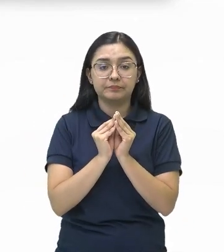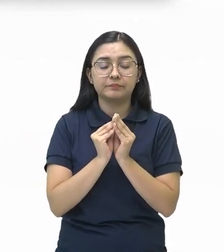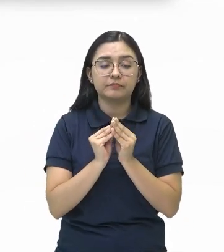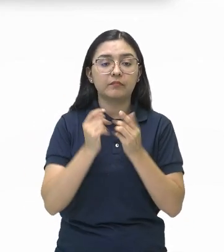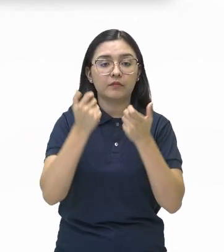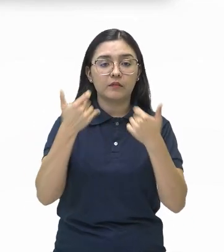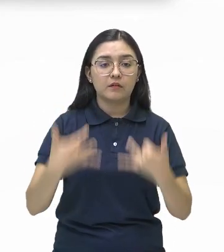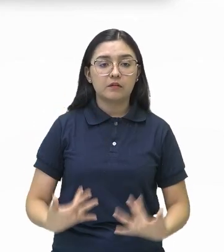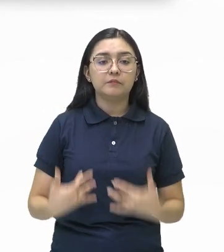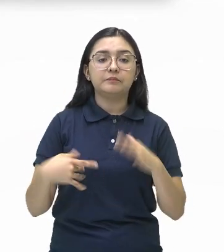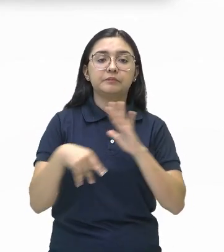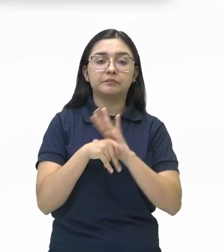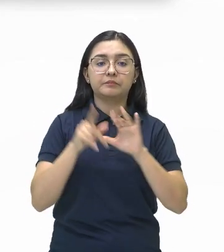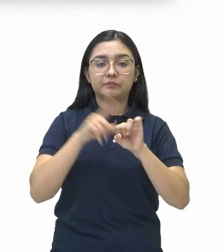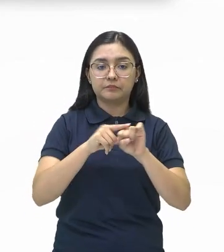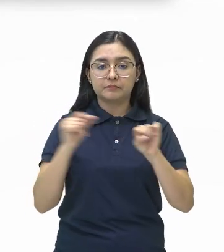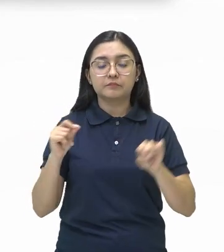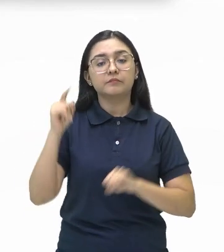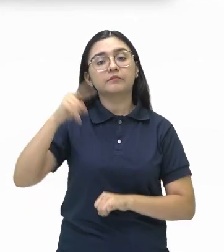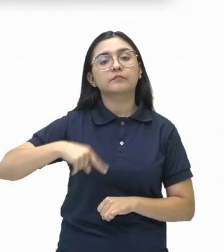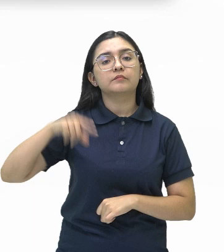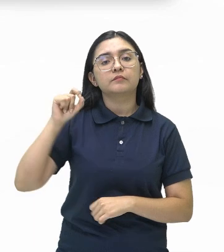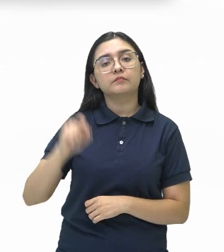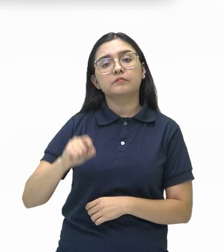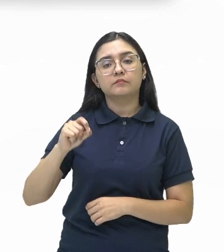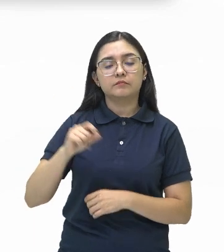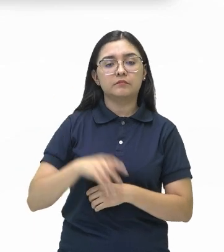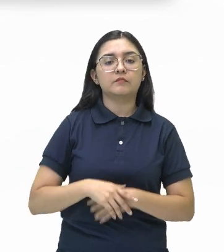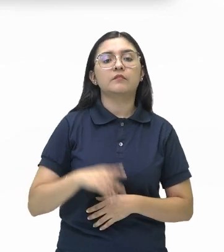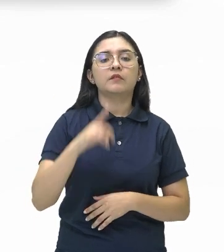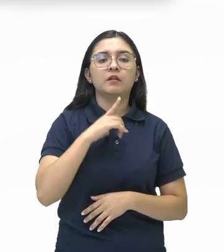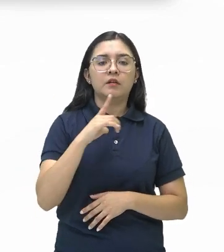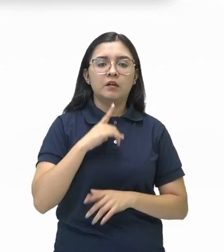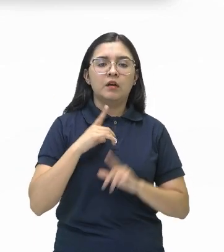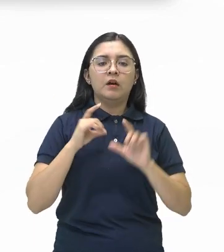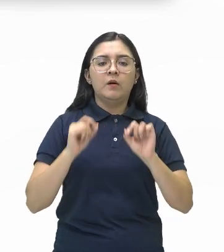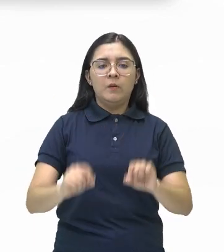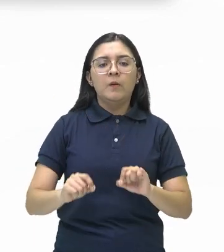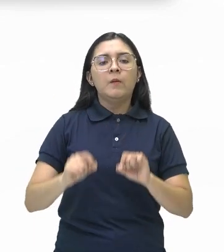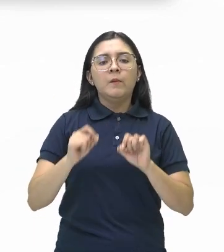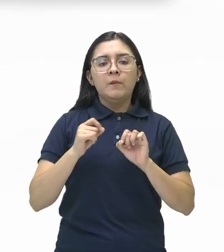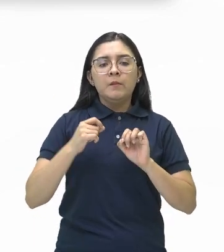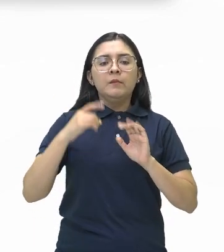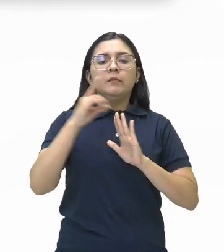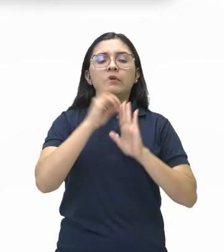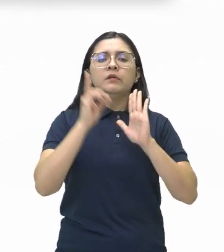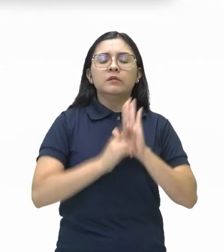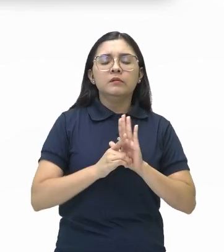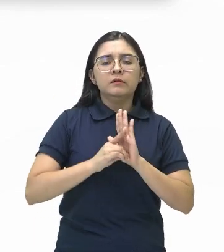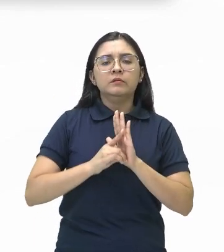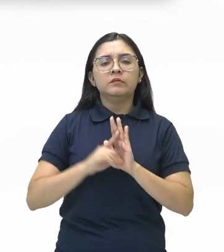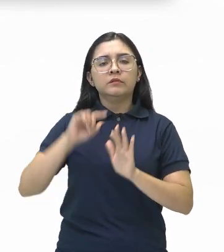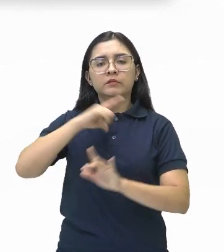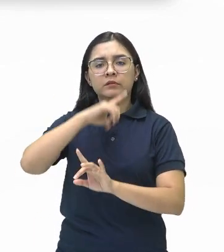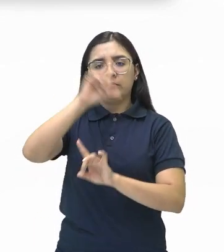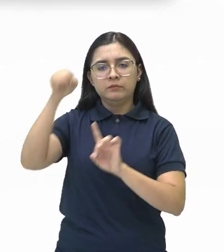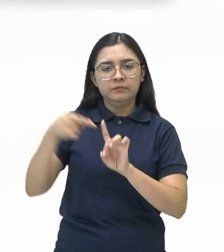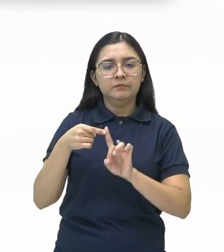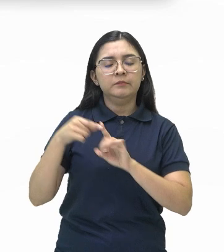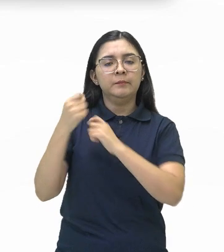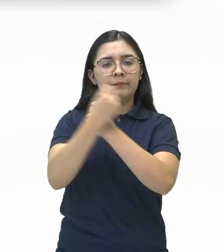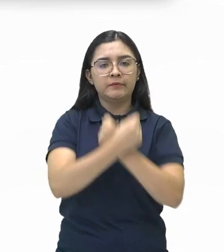nós estamos falando desse artigo, ele é uma declaração que busca proteger